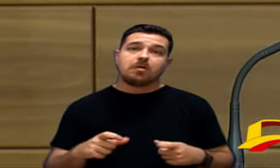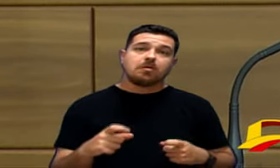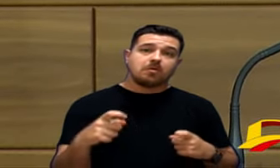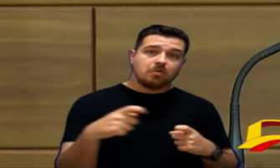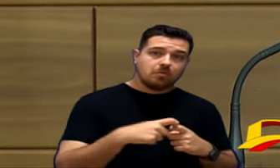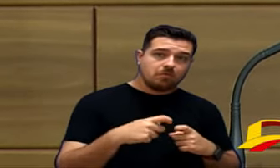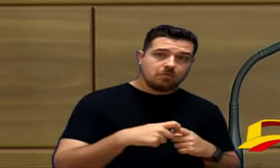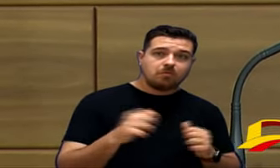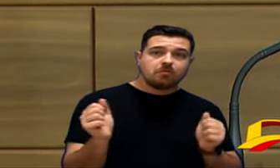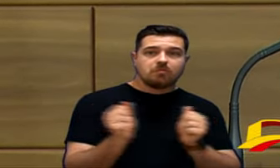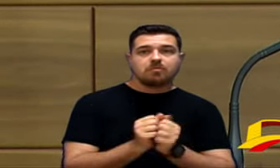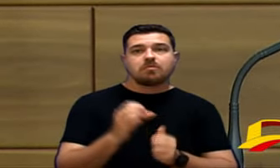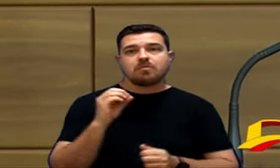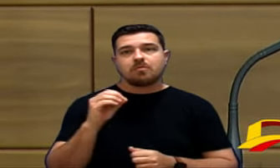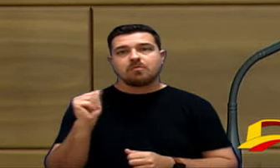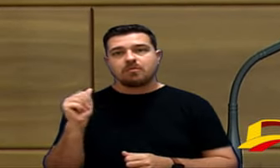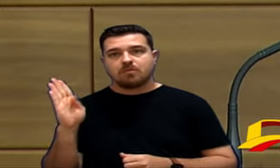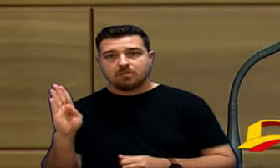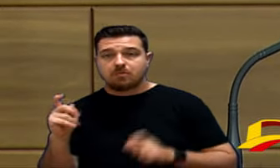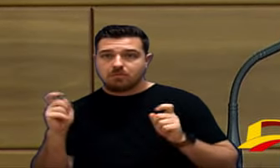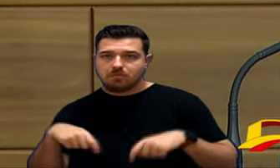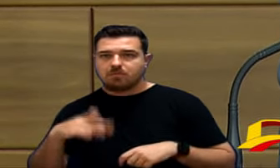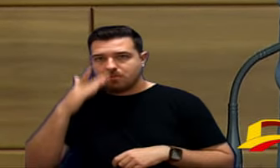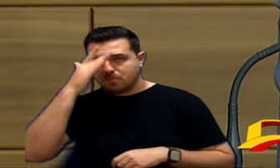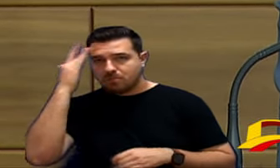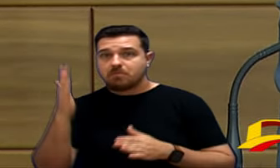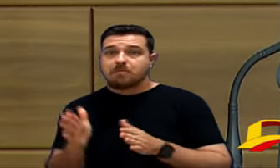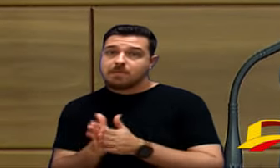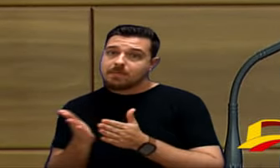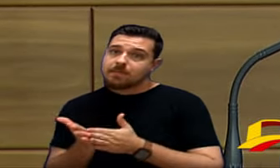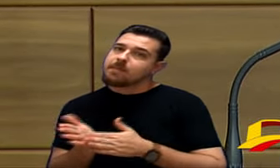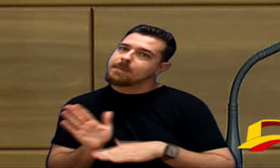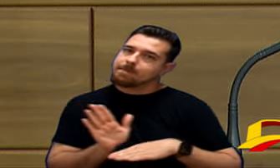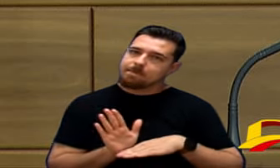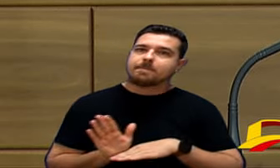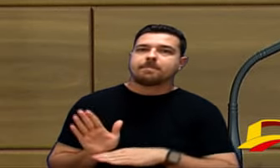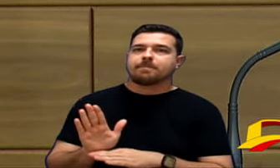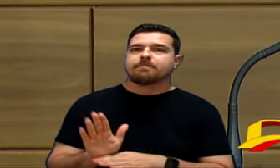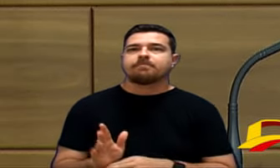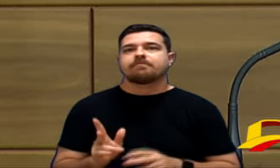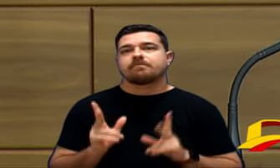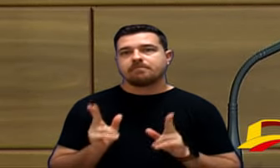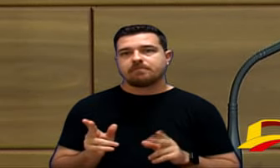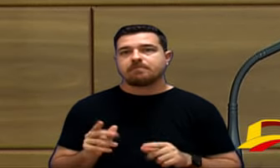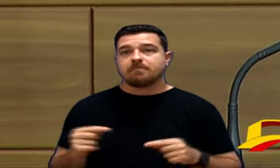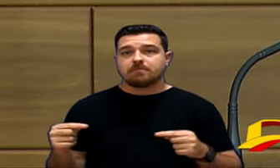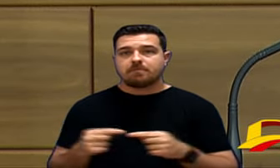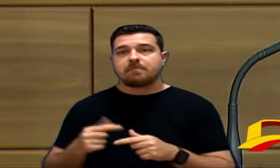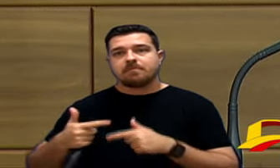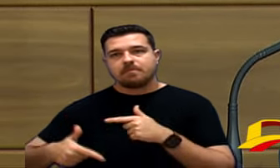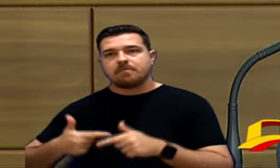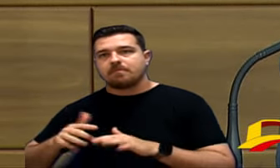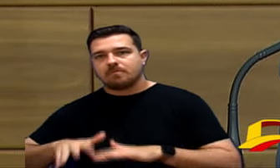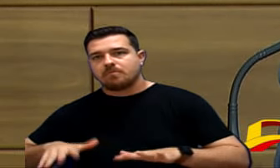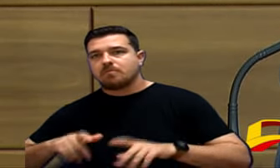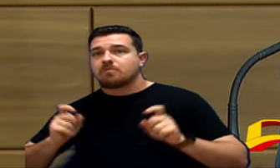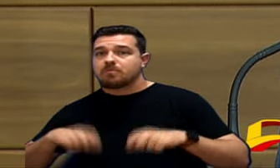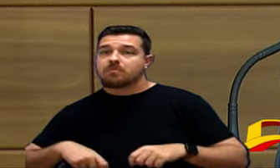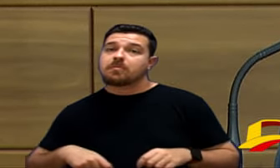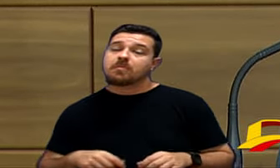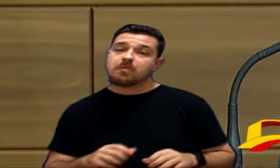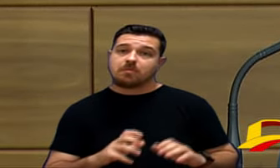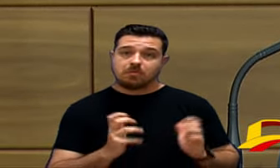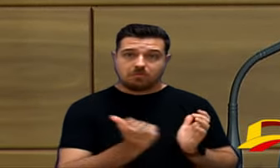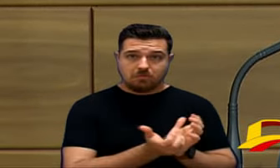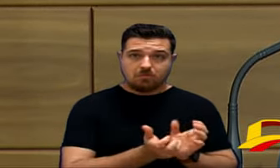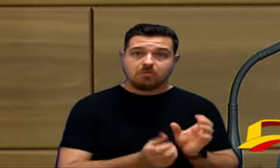a OAB que indica advogado para pessoas de baixa renda como a grande maioria dos trabalhadores acaba sendo de baixa renda então eles podem procurar o concilia que